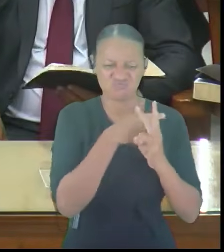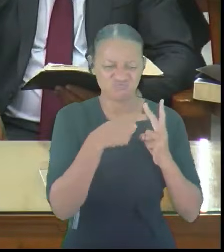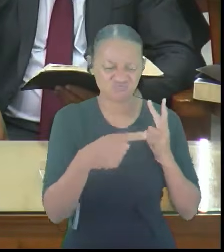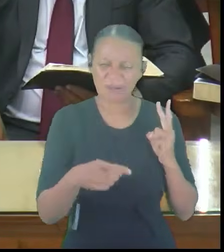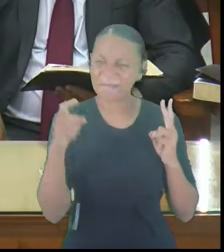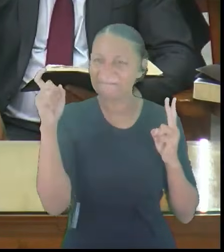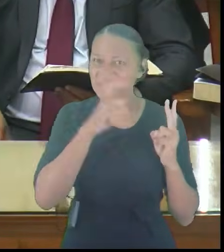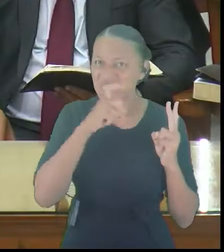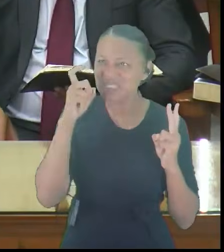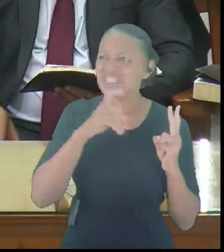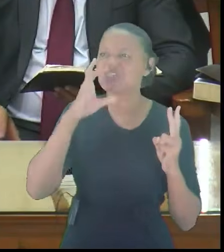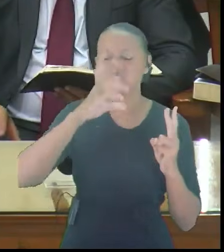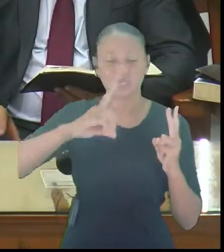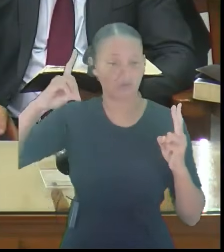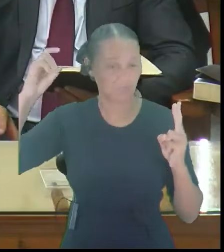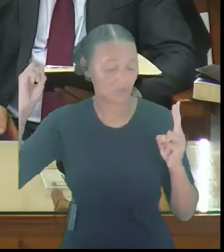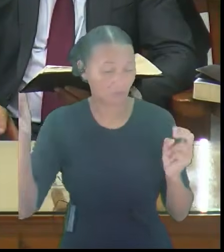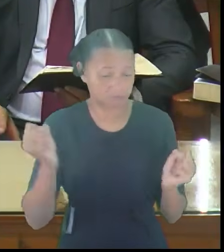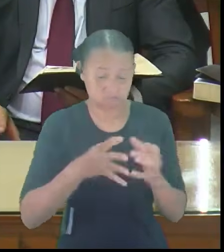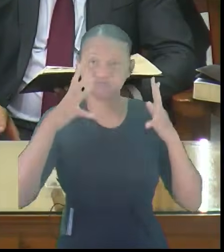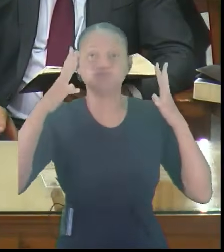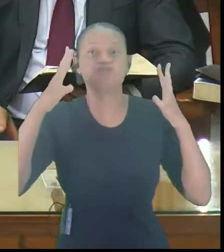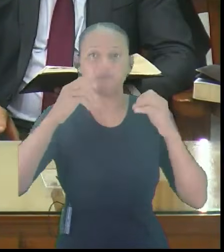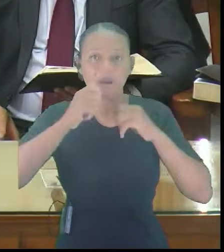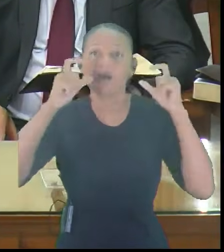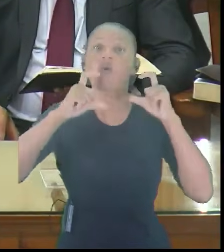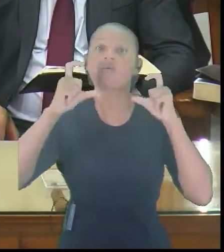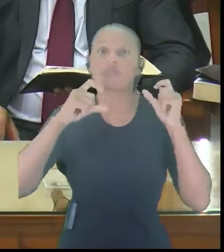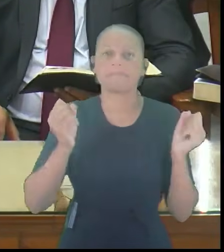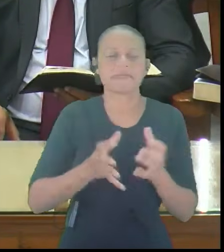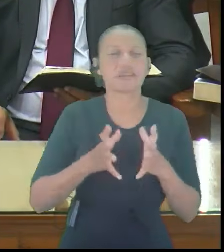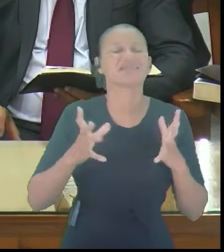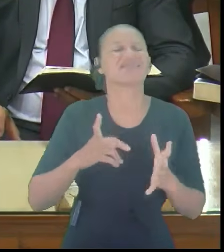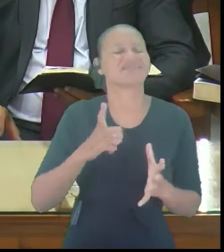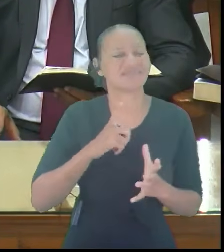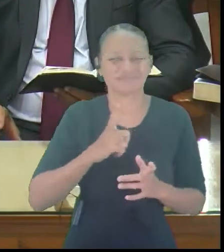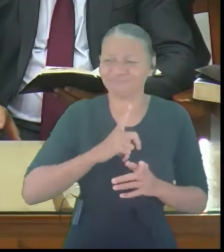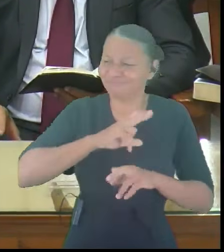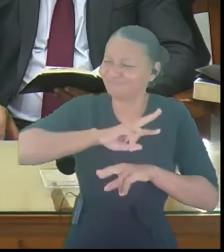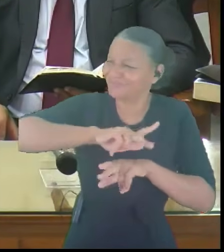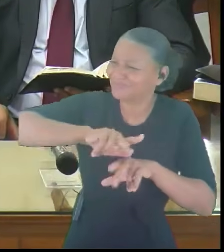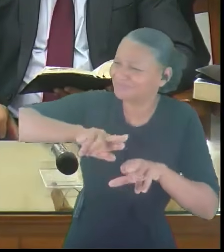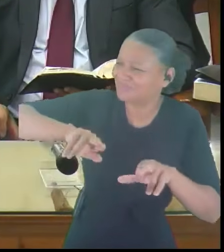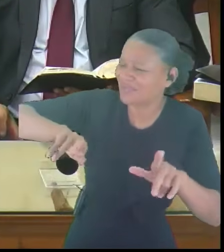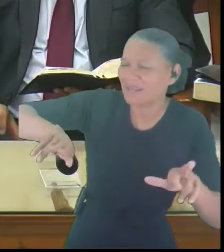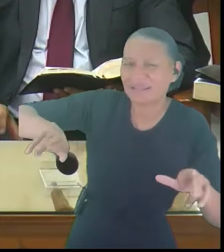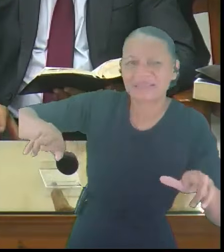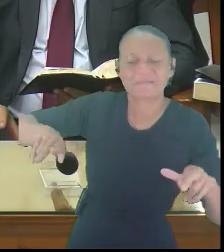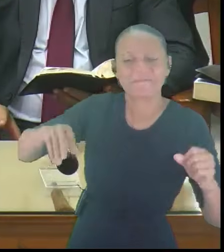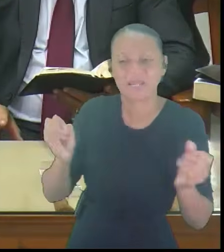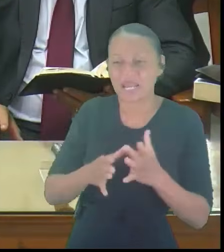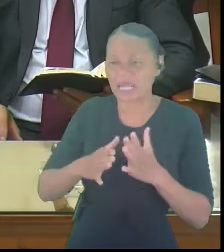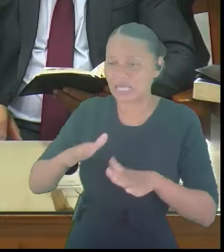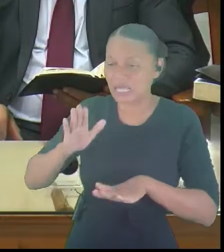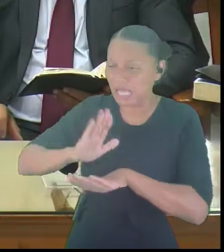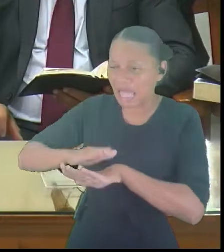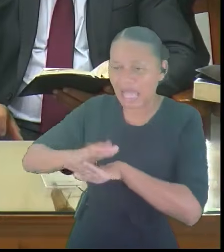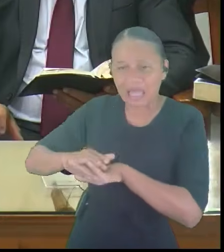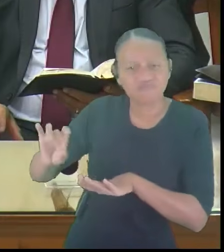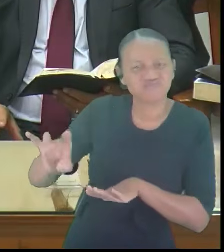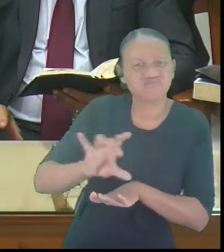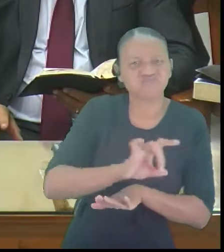grande despertamento de milagres. Muitos milagres eram feitos pelas mãos dos